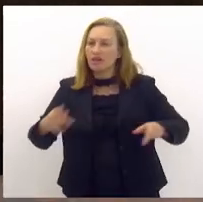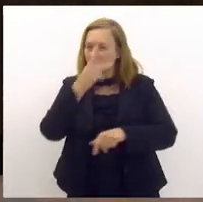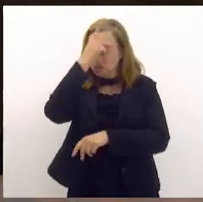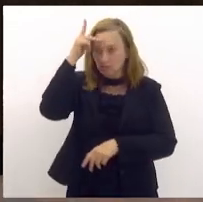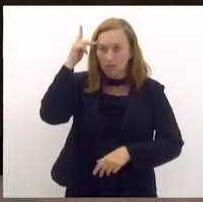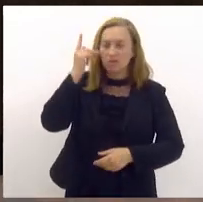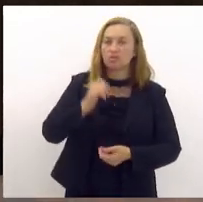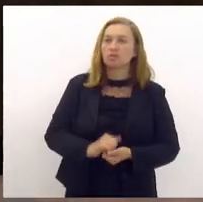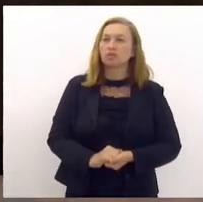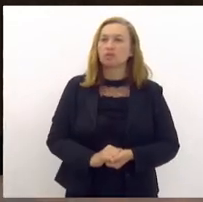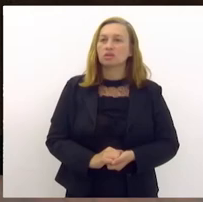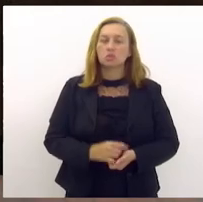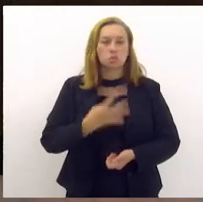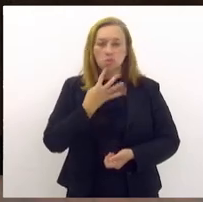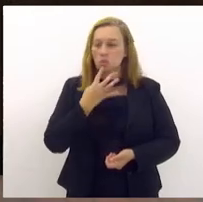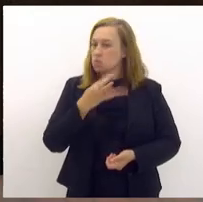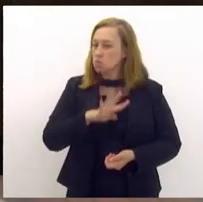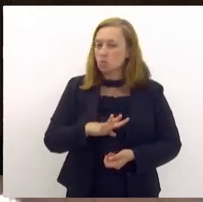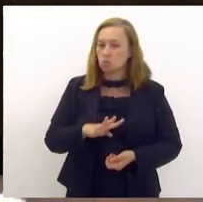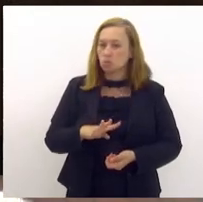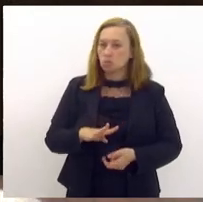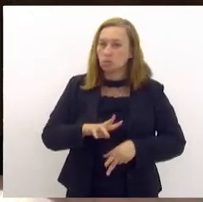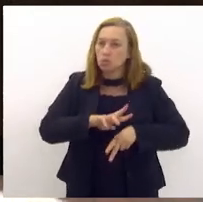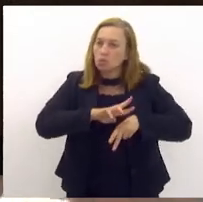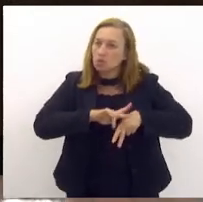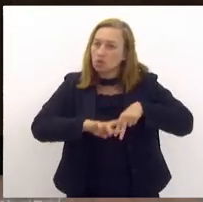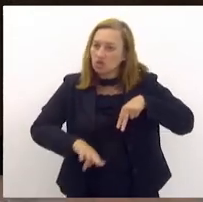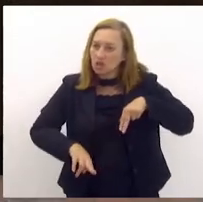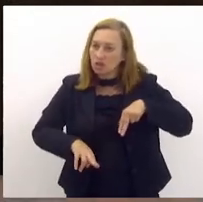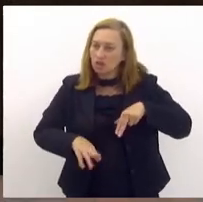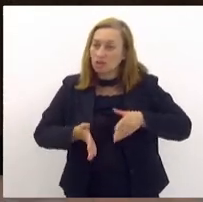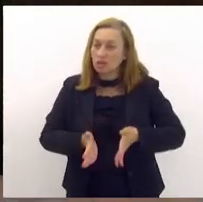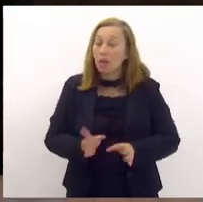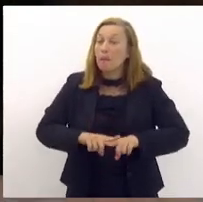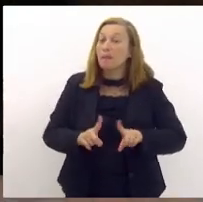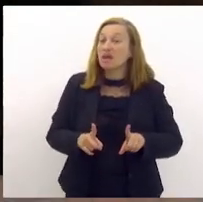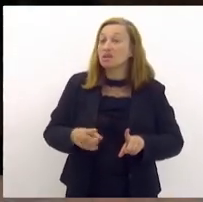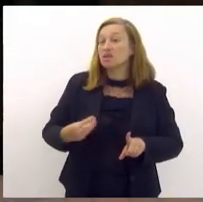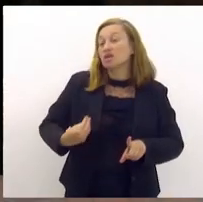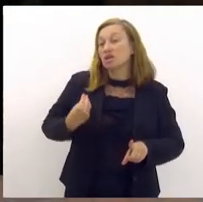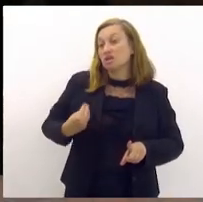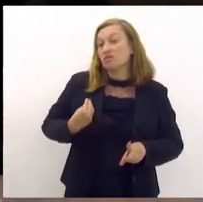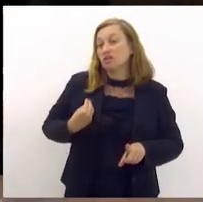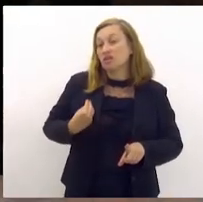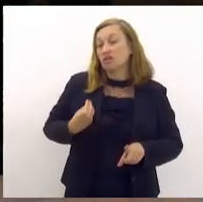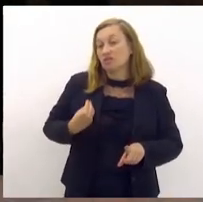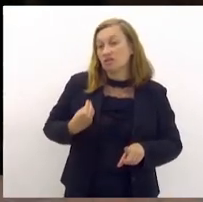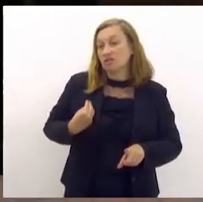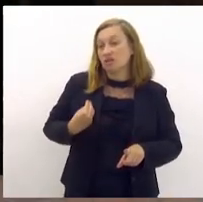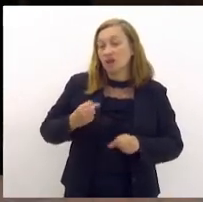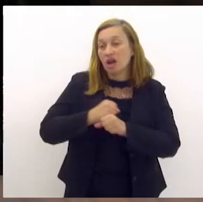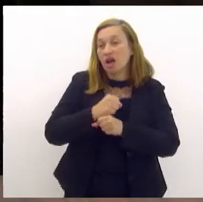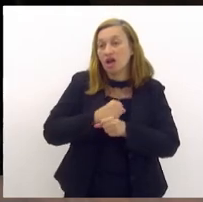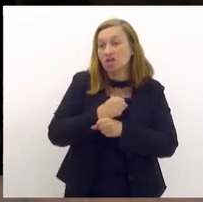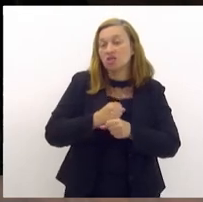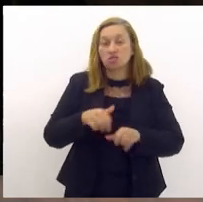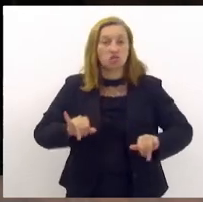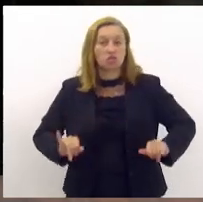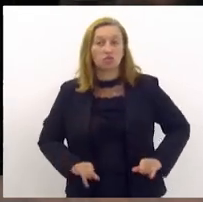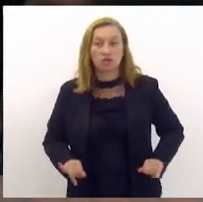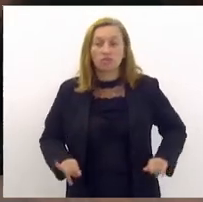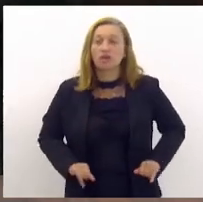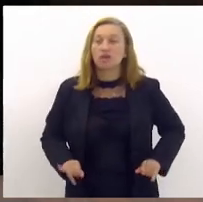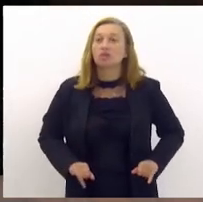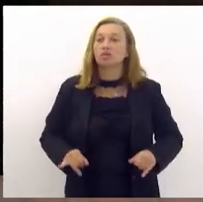que não se reconhecem com seu gênero de nascimento, mas que vivem uma vida inteira, muitas vezes de dor, de